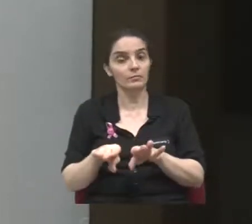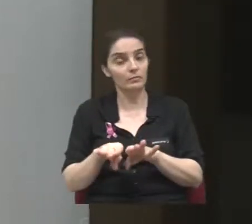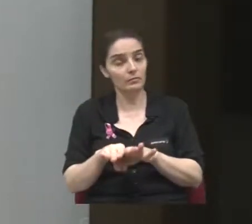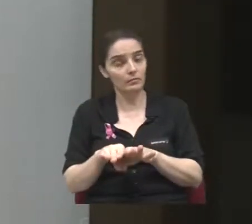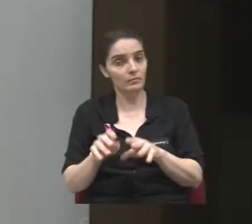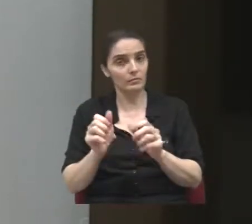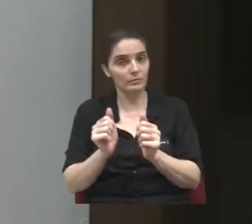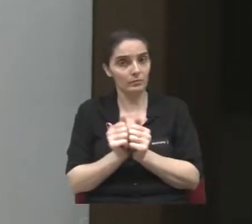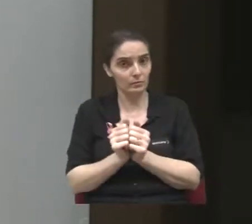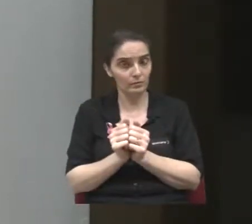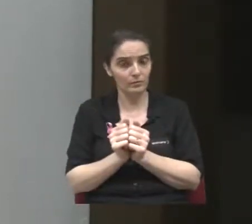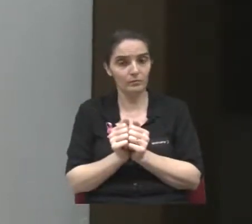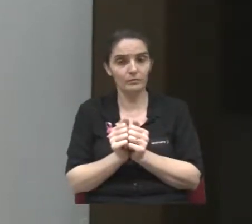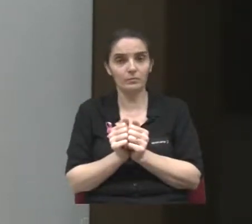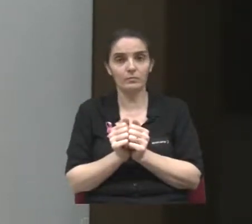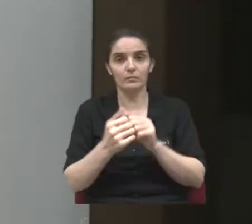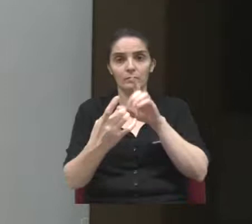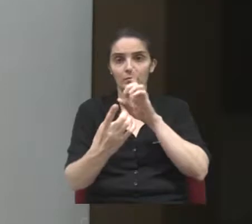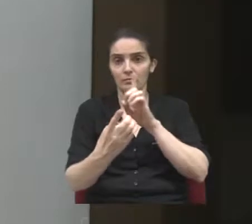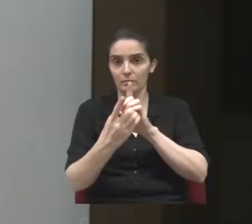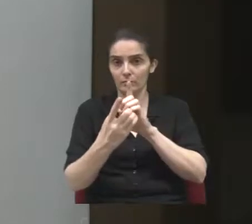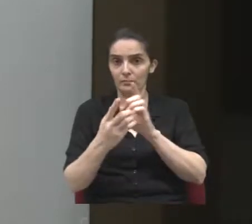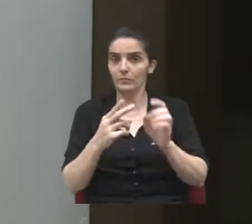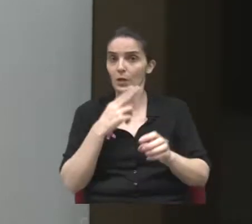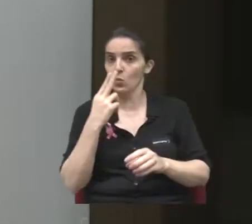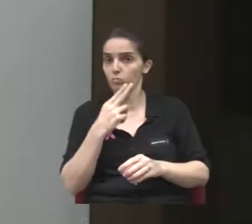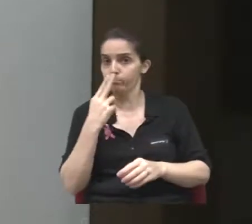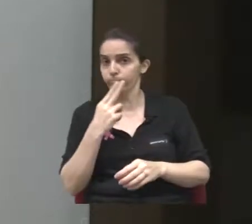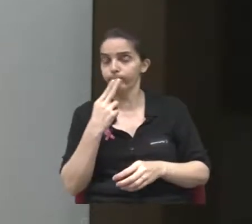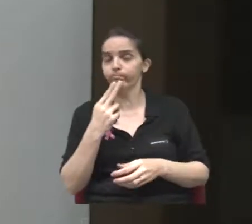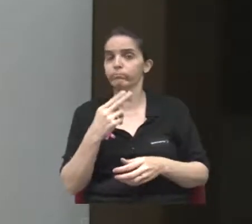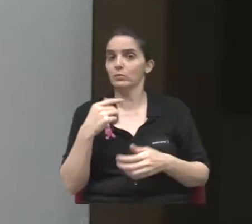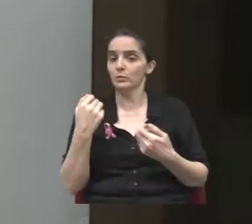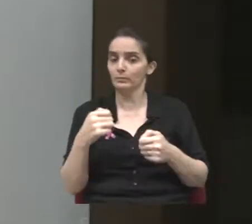realizada pelo atendimento de urgência e emergência. É extremamente